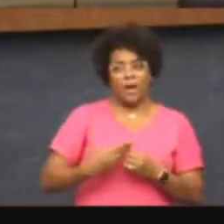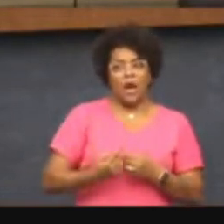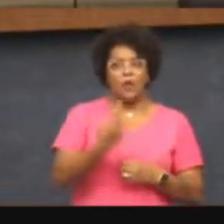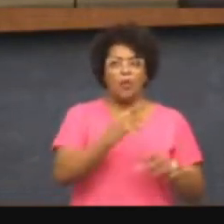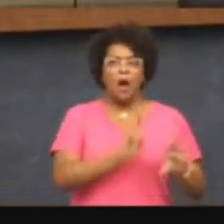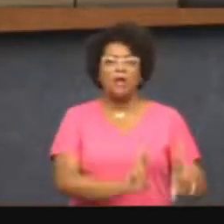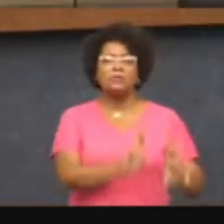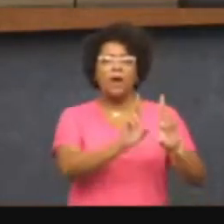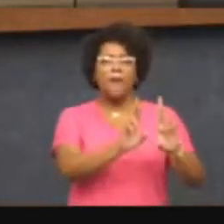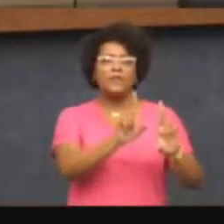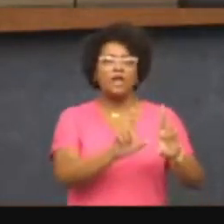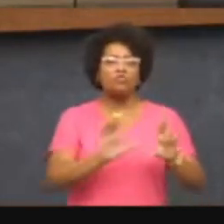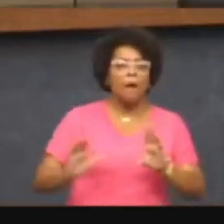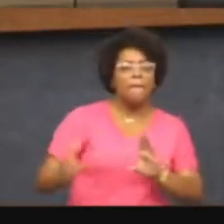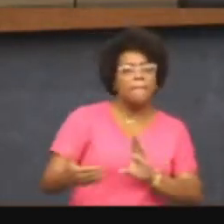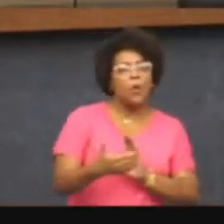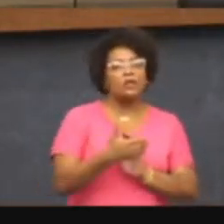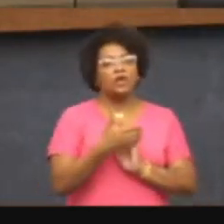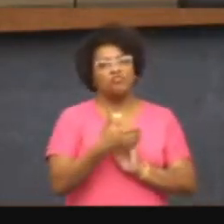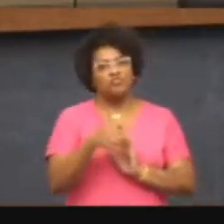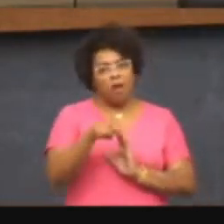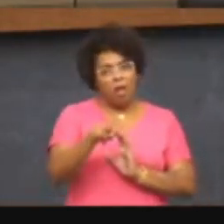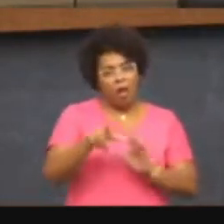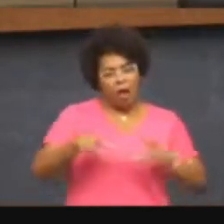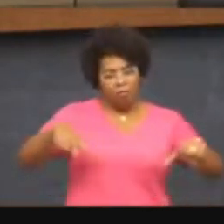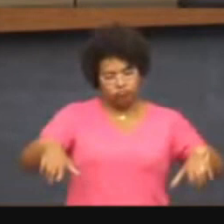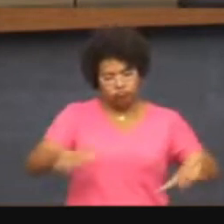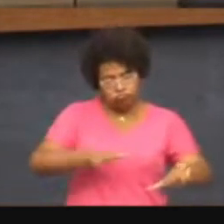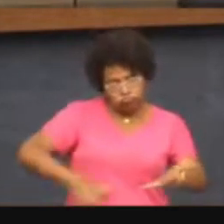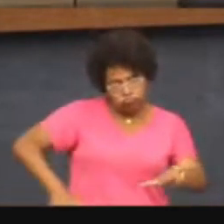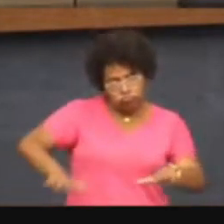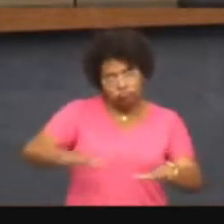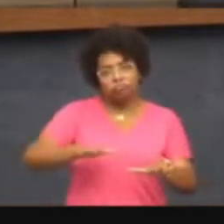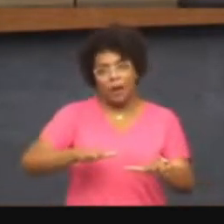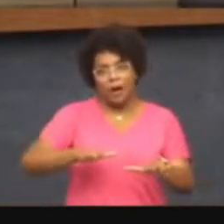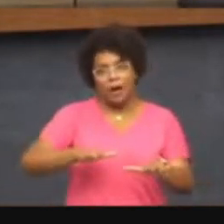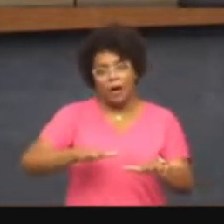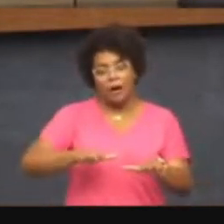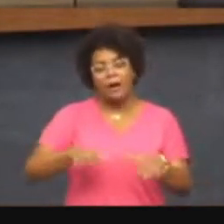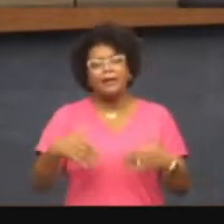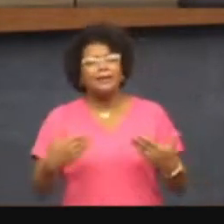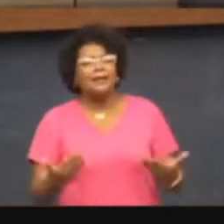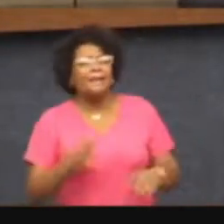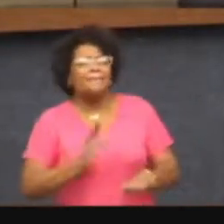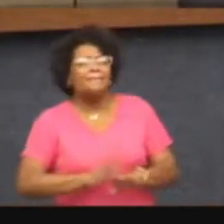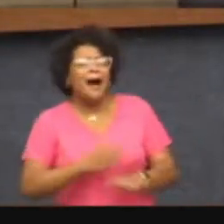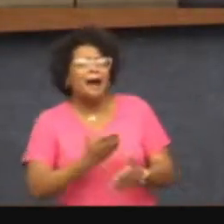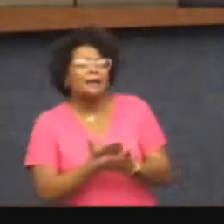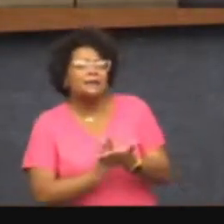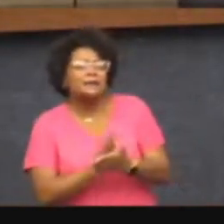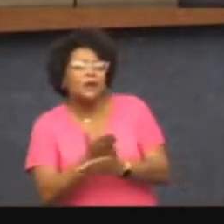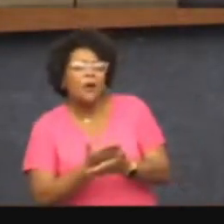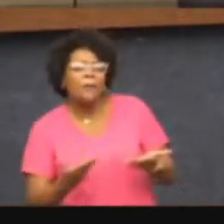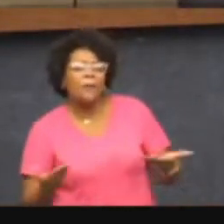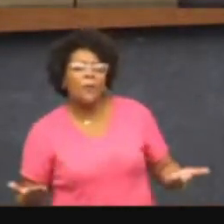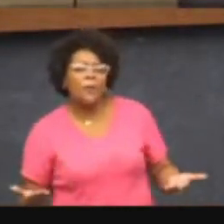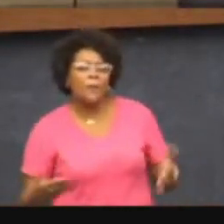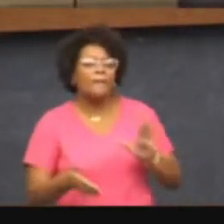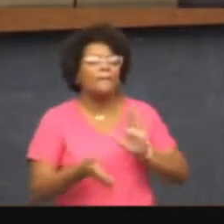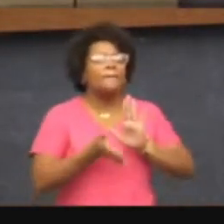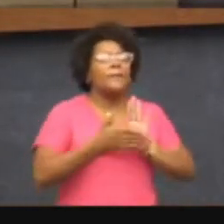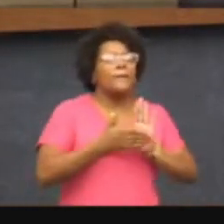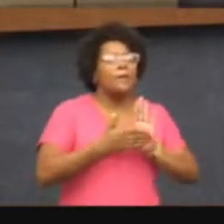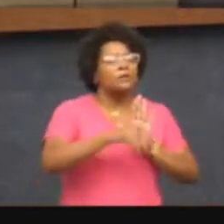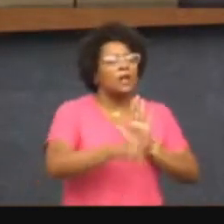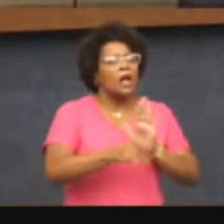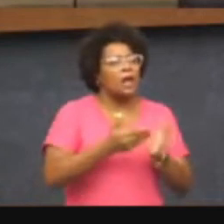essa área. E aí vem a parte que mais me incomoda. A proposta é iniciar o